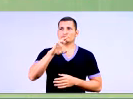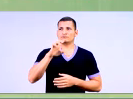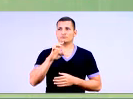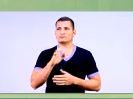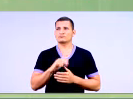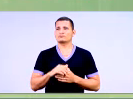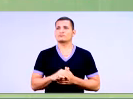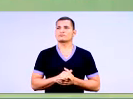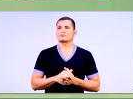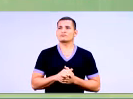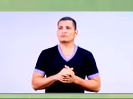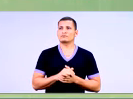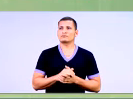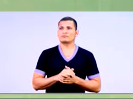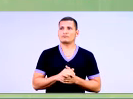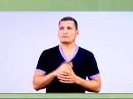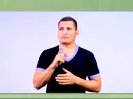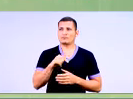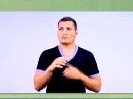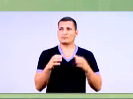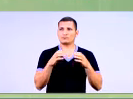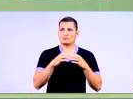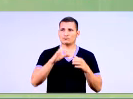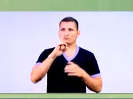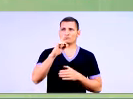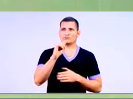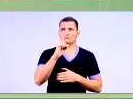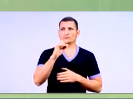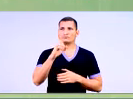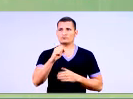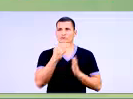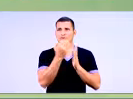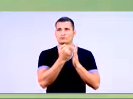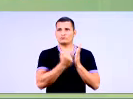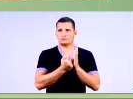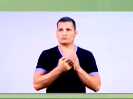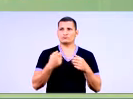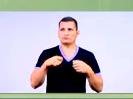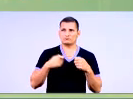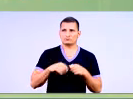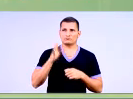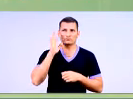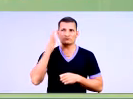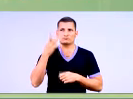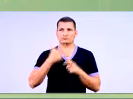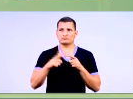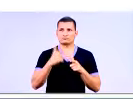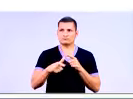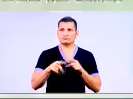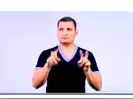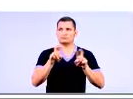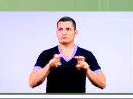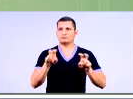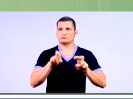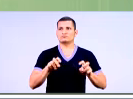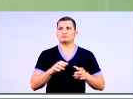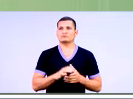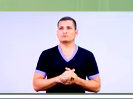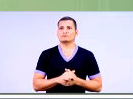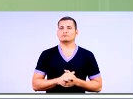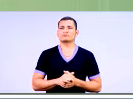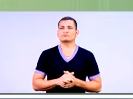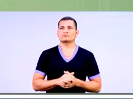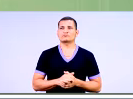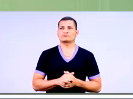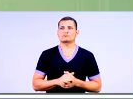finalzinho, uma coleção de dados e programas necessários para resolver problemas com o computador. Então,